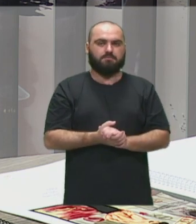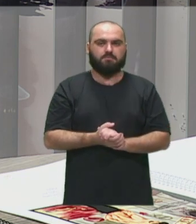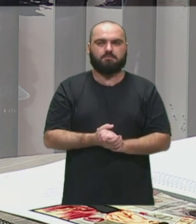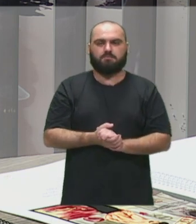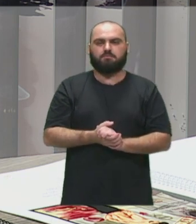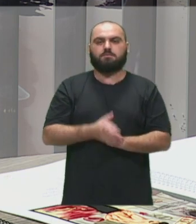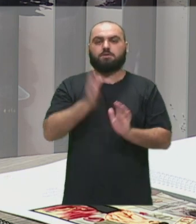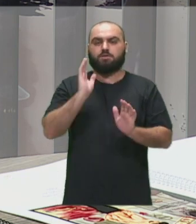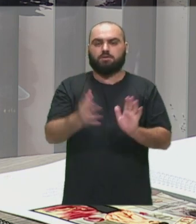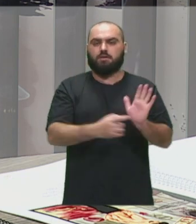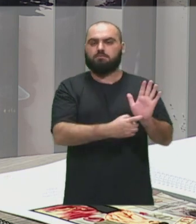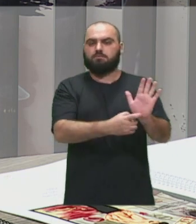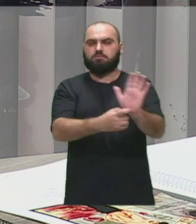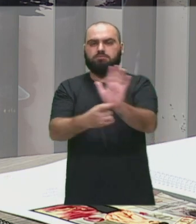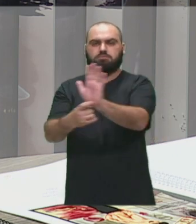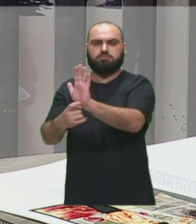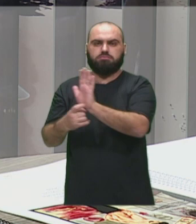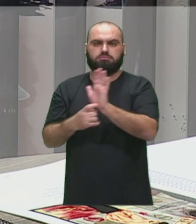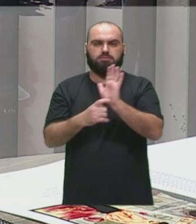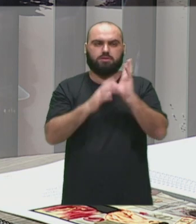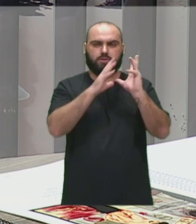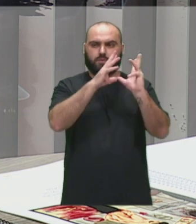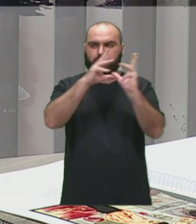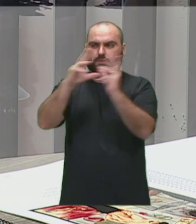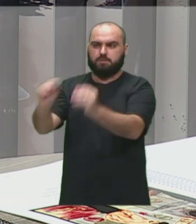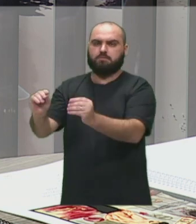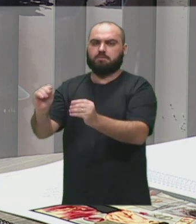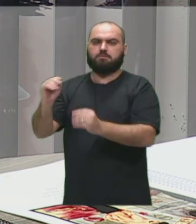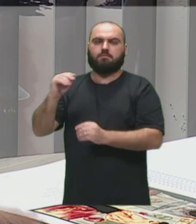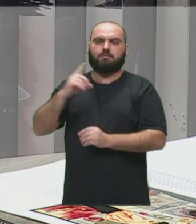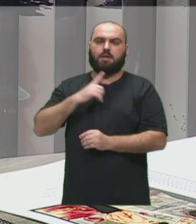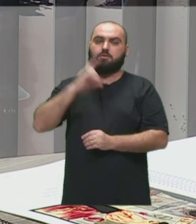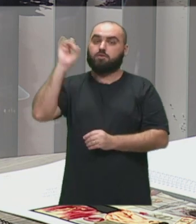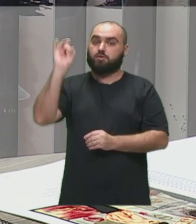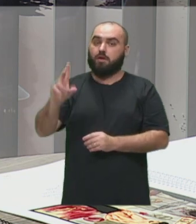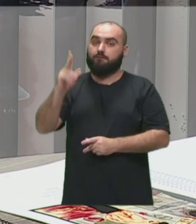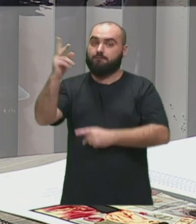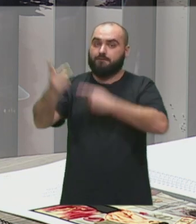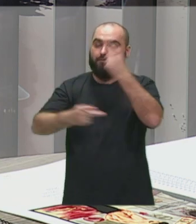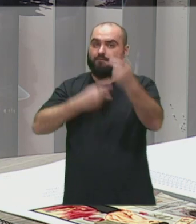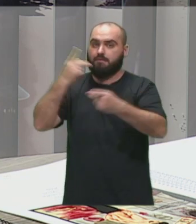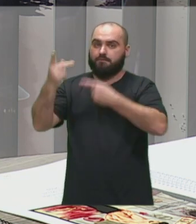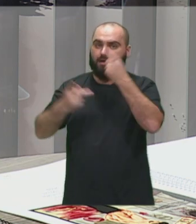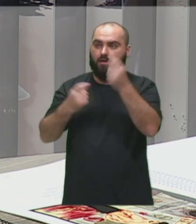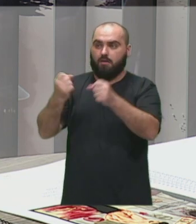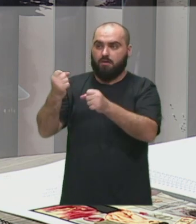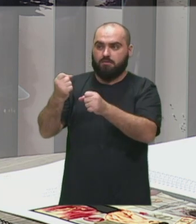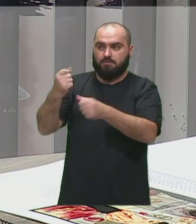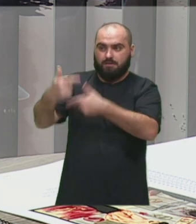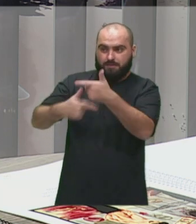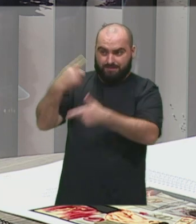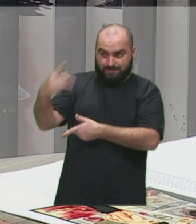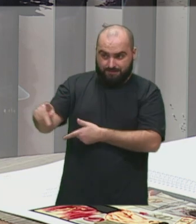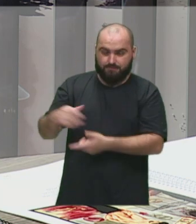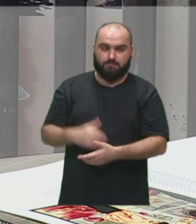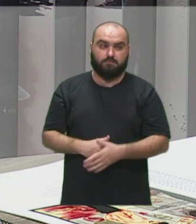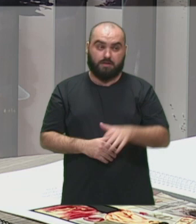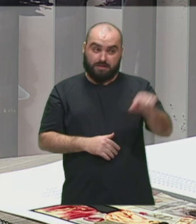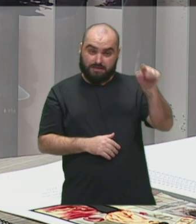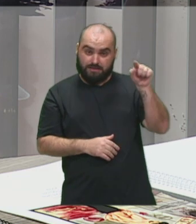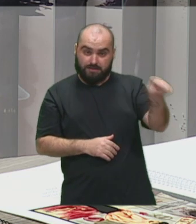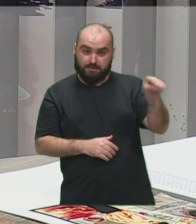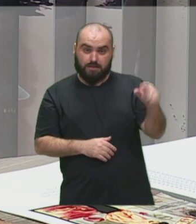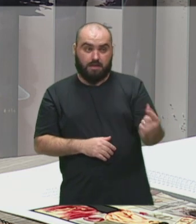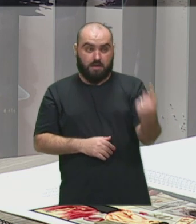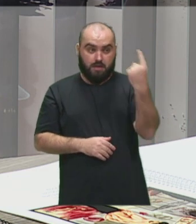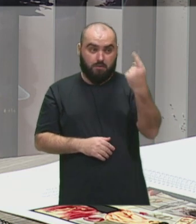exposição já estava circulando por aí tudo, e eu só falava da obra dele, sabe como? Eu dizia assim, essa daqui é a história